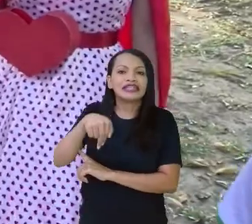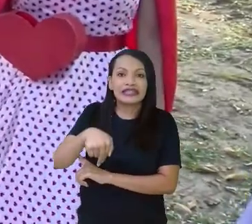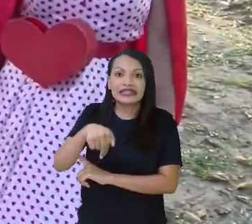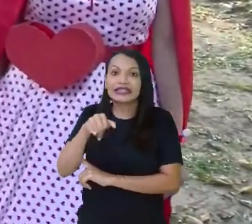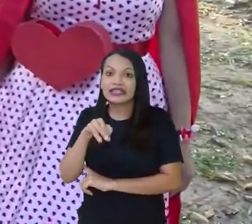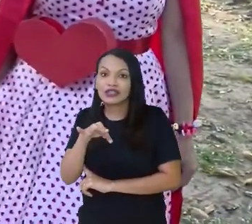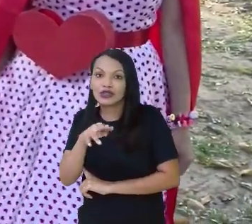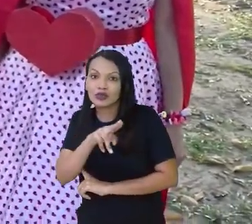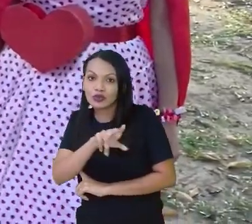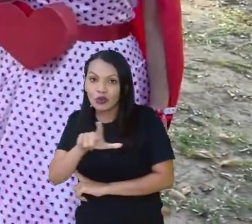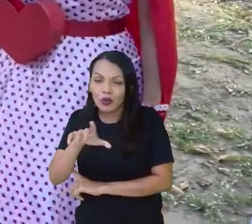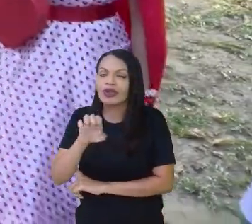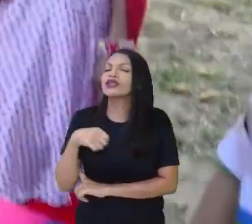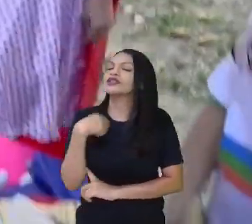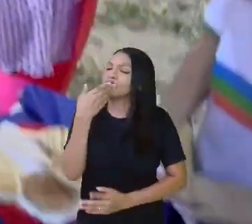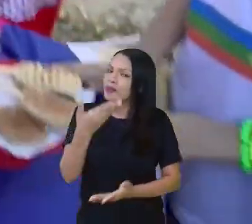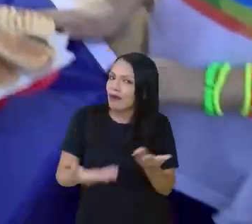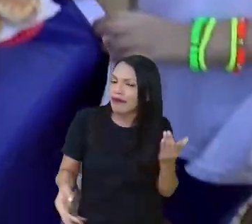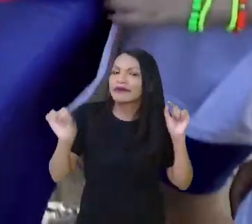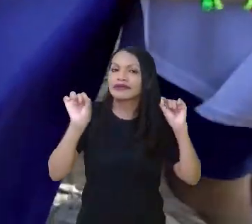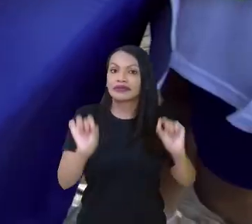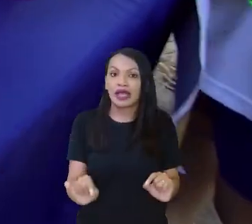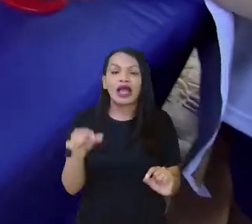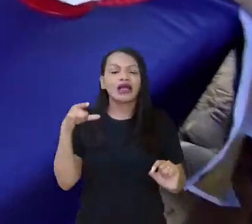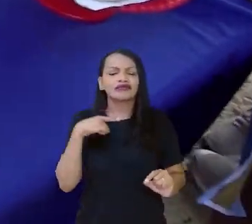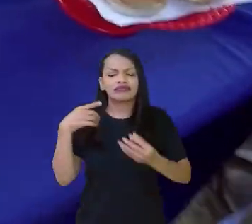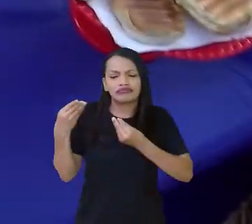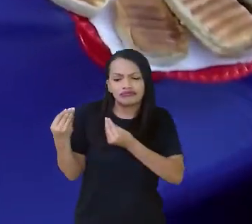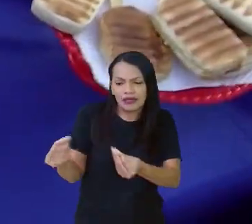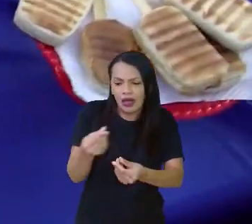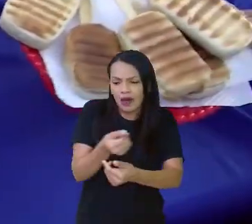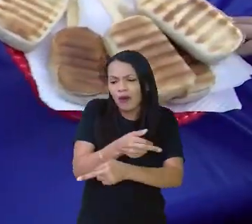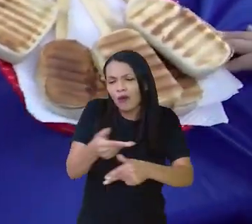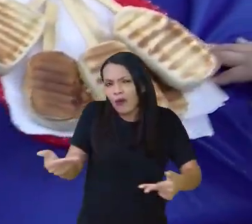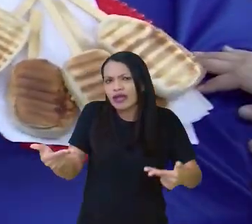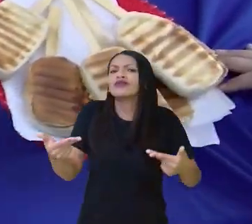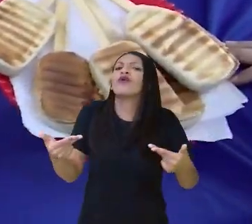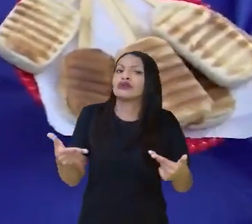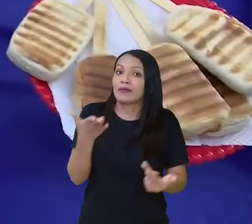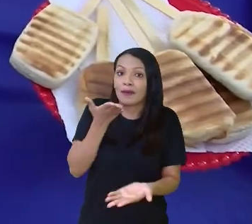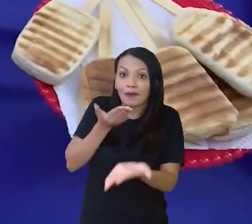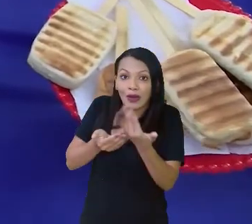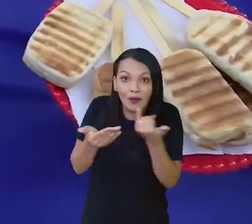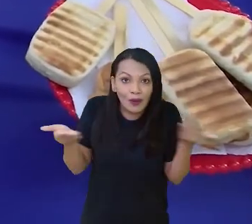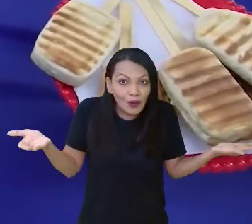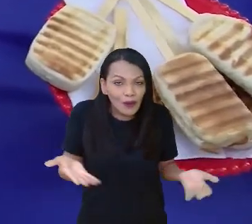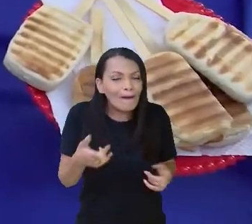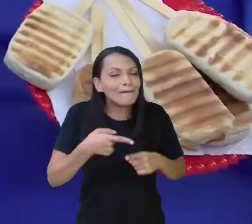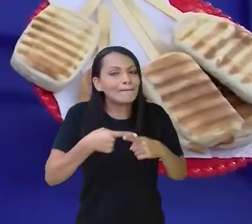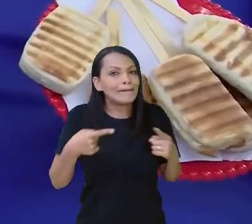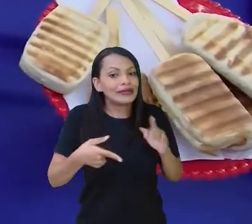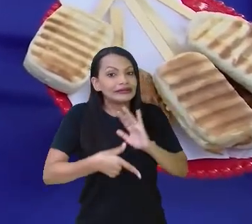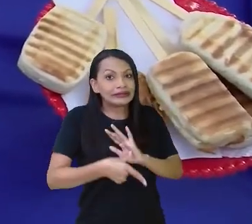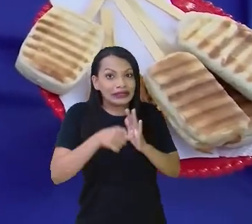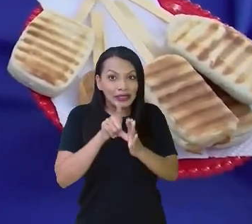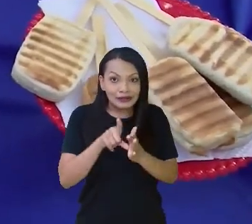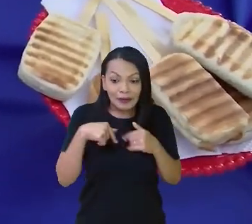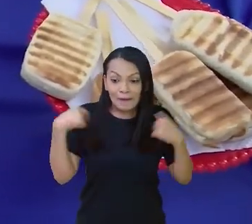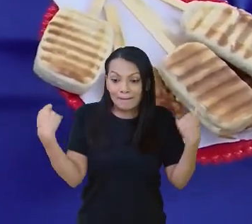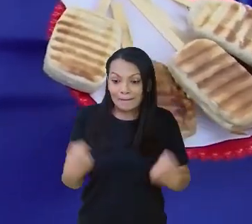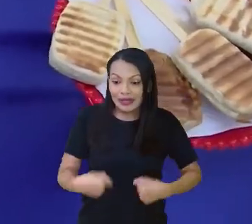de fora e trouxe algumas coisas pra gente comer hoje. Mas antes, a gente